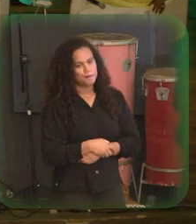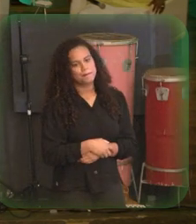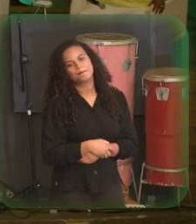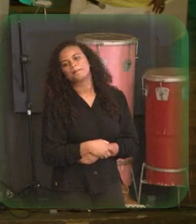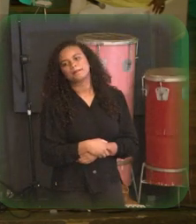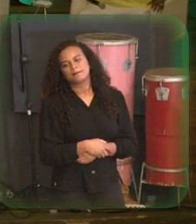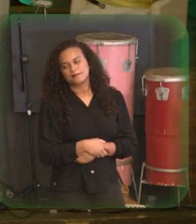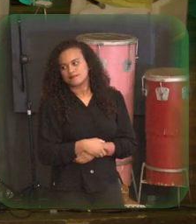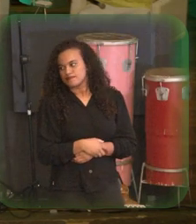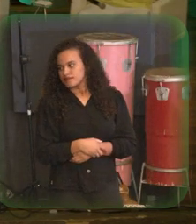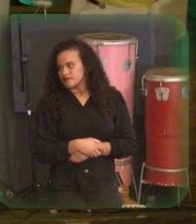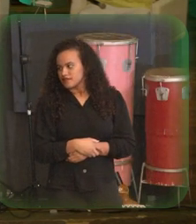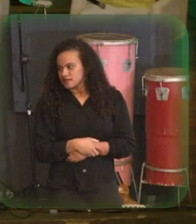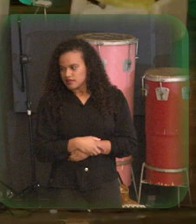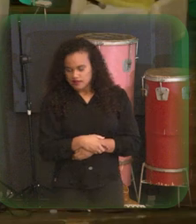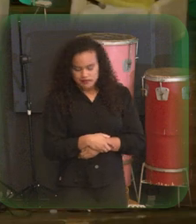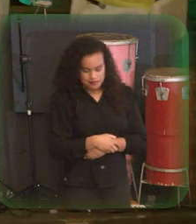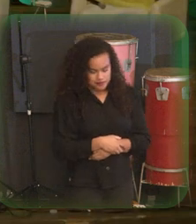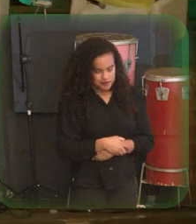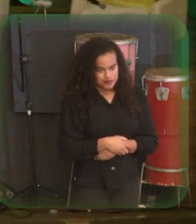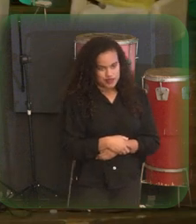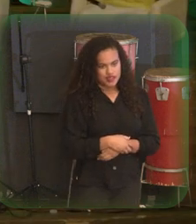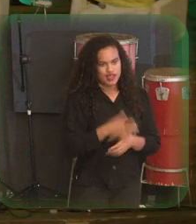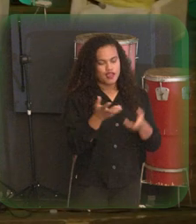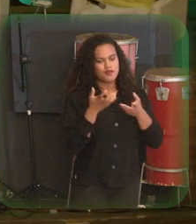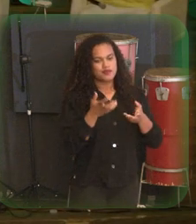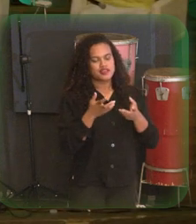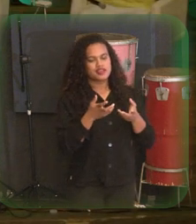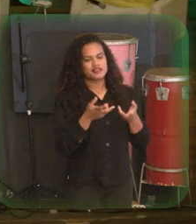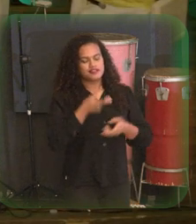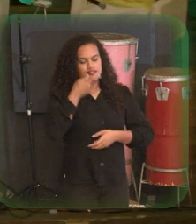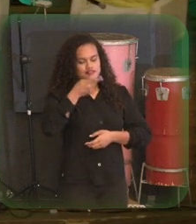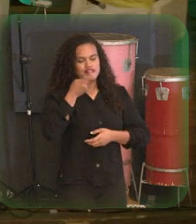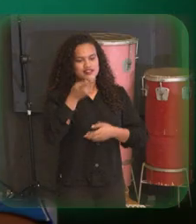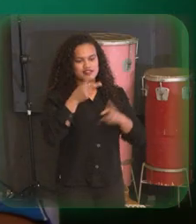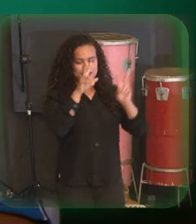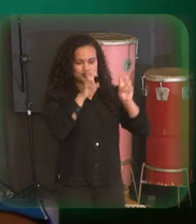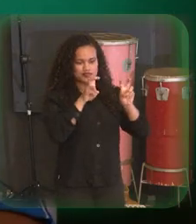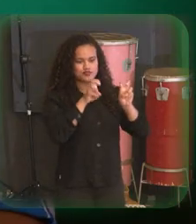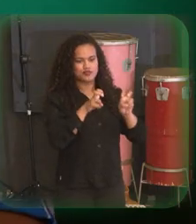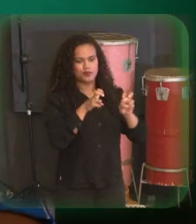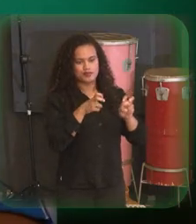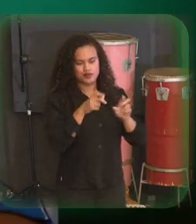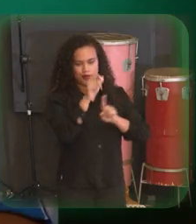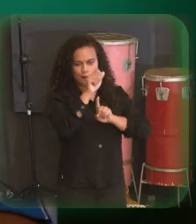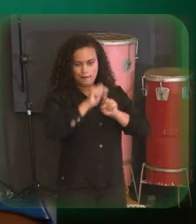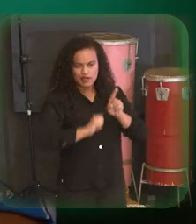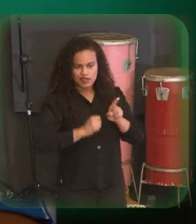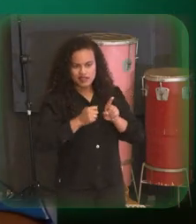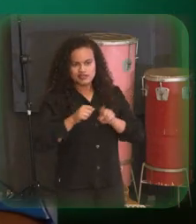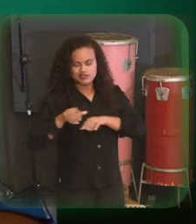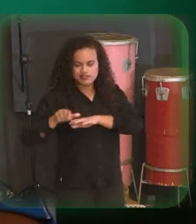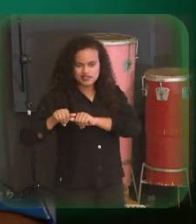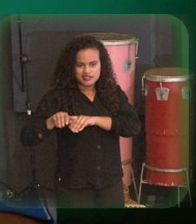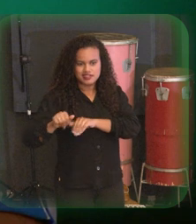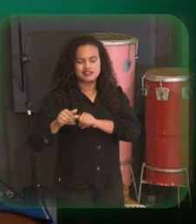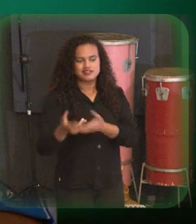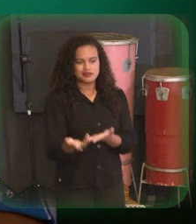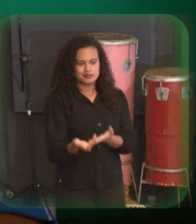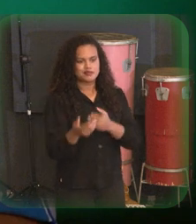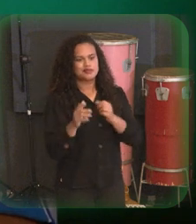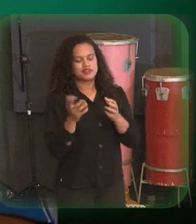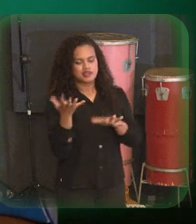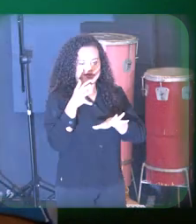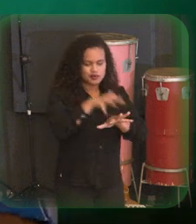notinha aqui. Eu queria ressaltar o mês da inclusão e da diversidade que o Campus Cabo de Santo Agostinho